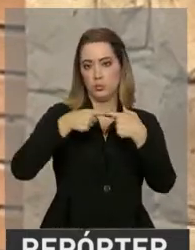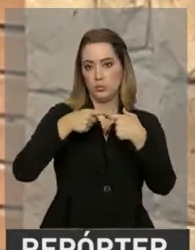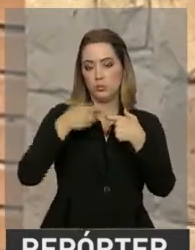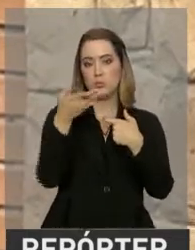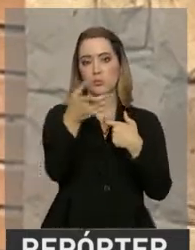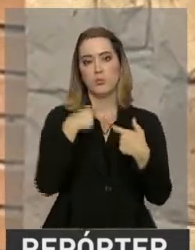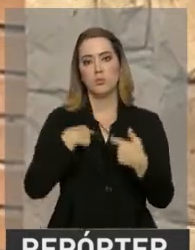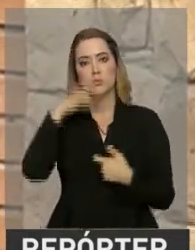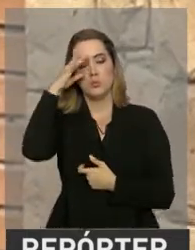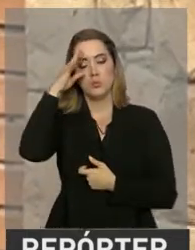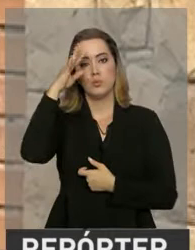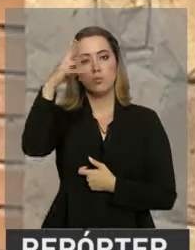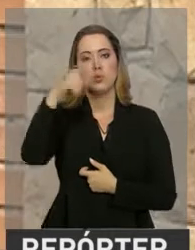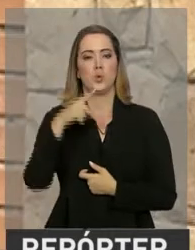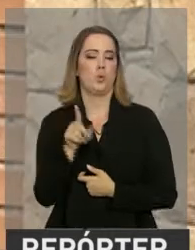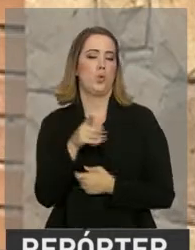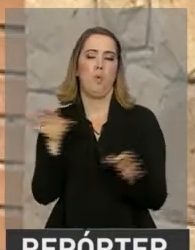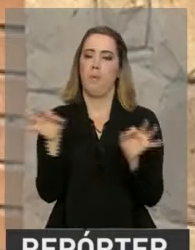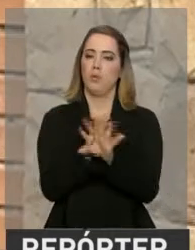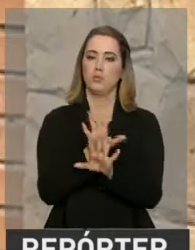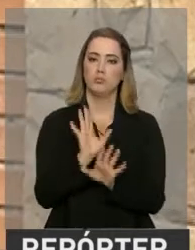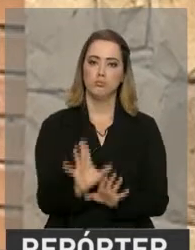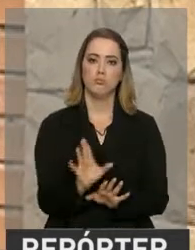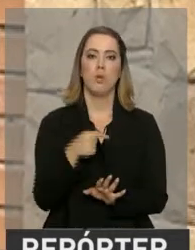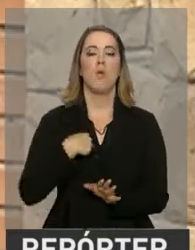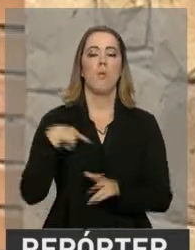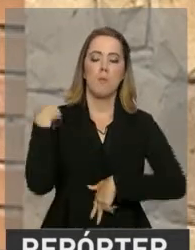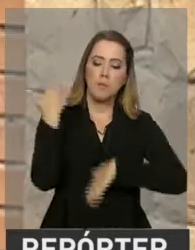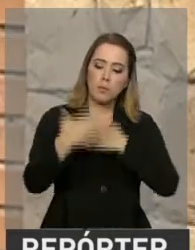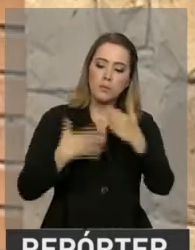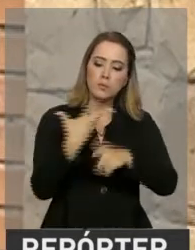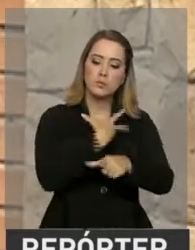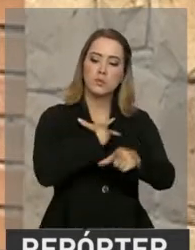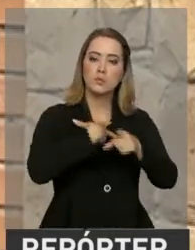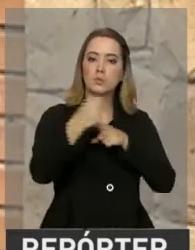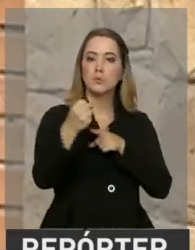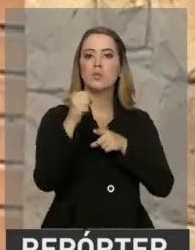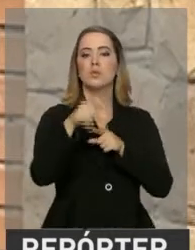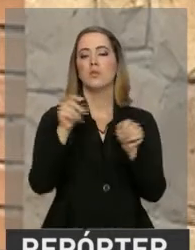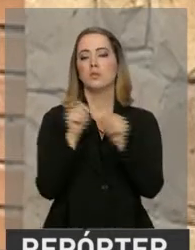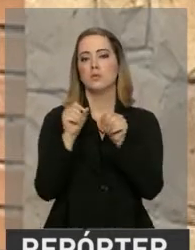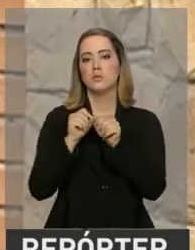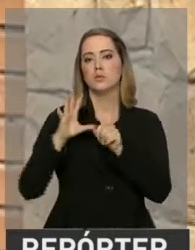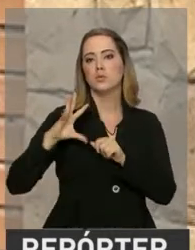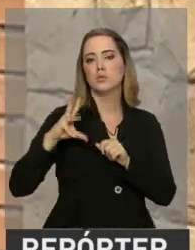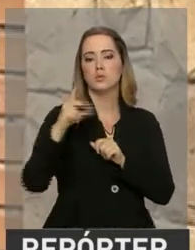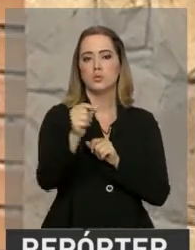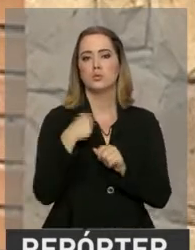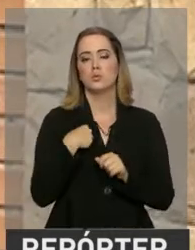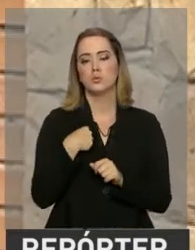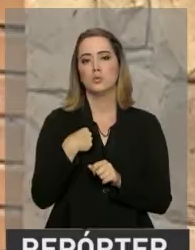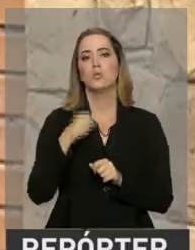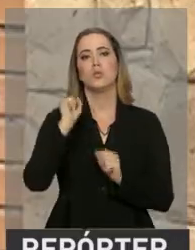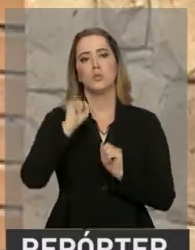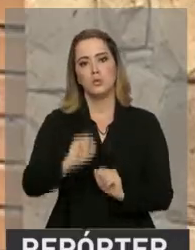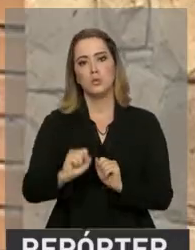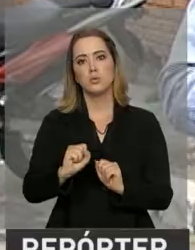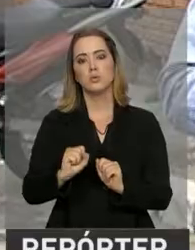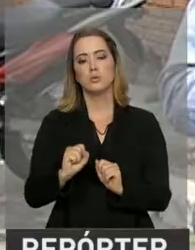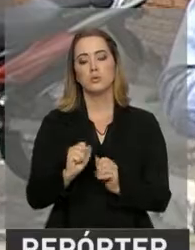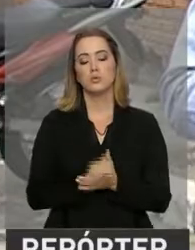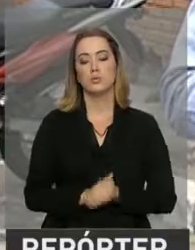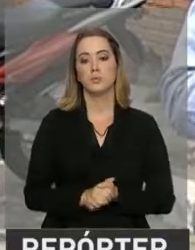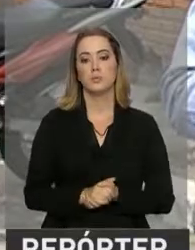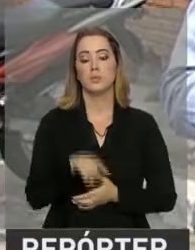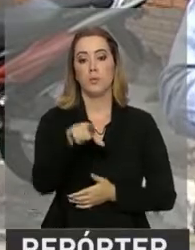ainda que que não vai morrer eu vou conquistar eu fazer de tudo para que eu eu consigo fazer